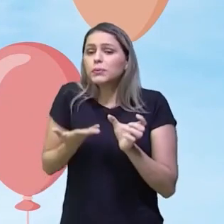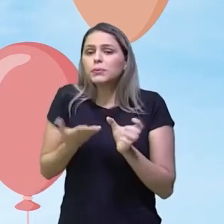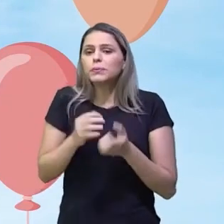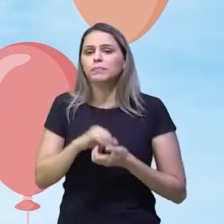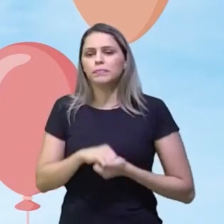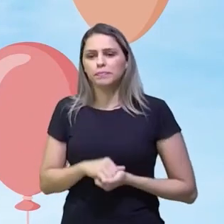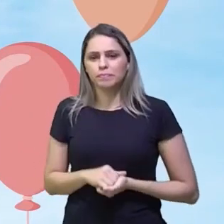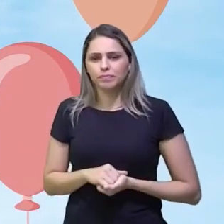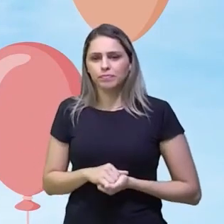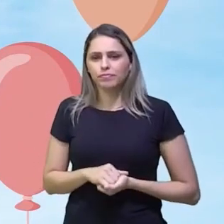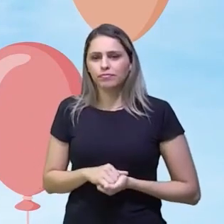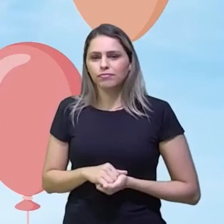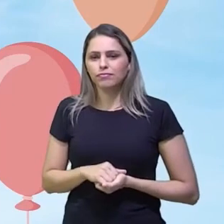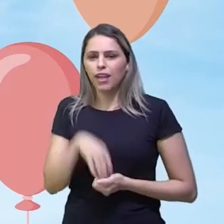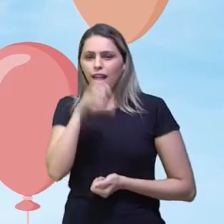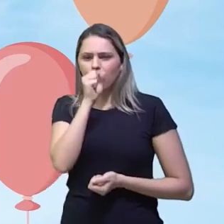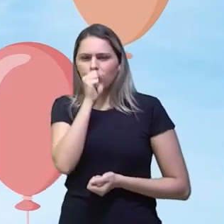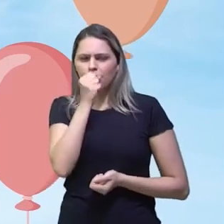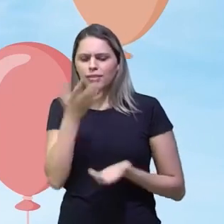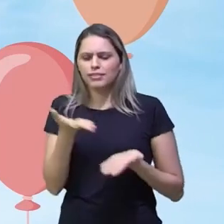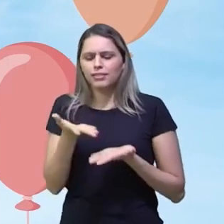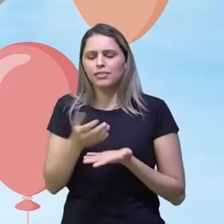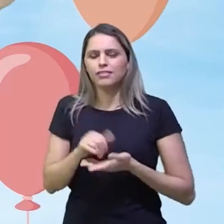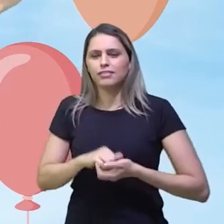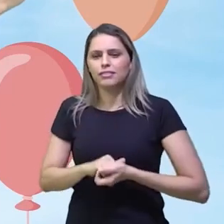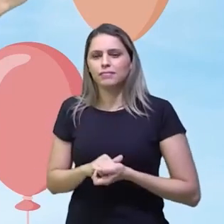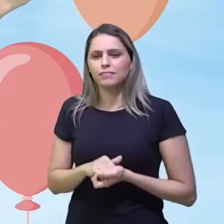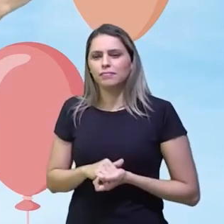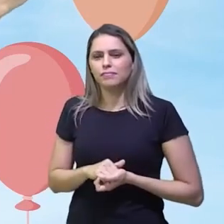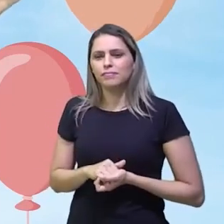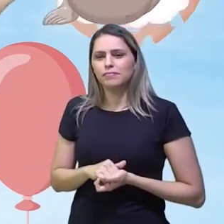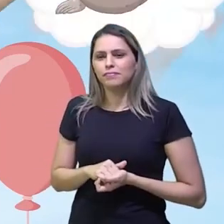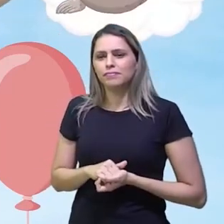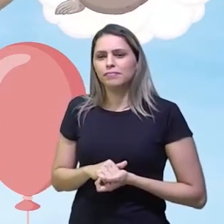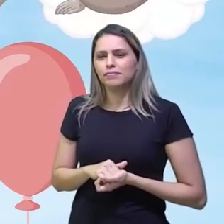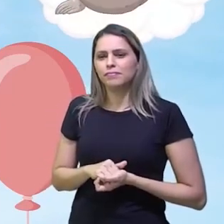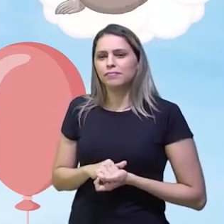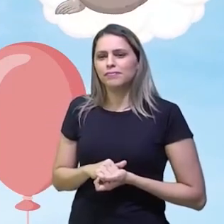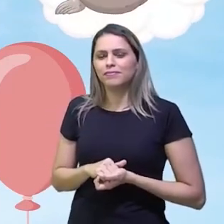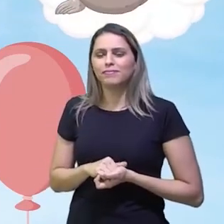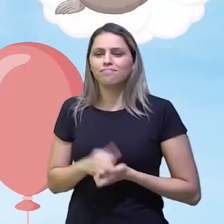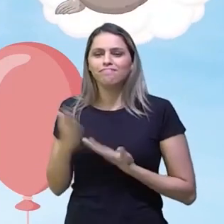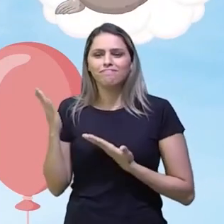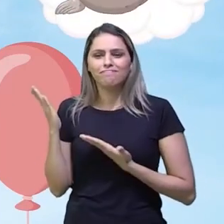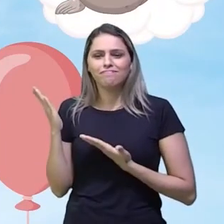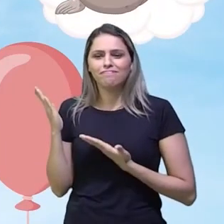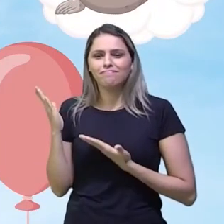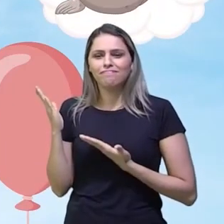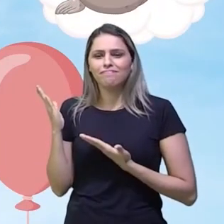Muito bem. Vamos aqui agora estourar o laranja. Vamos lá. Por favor. No... isso.